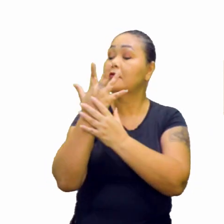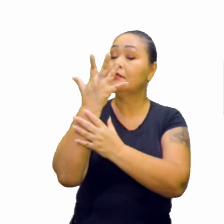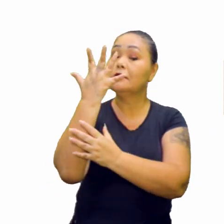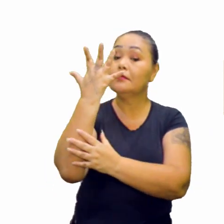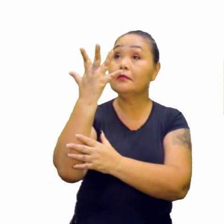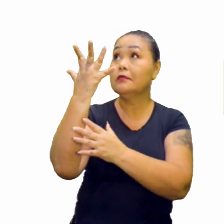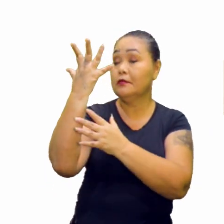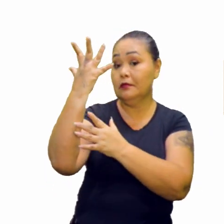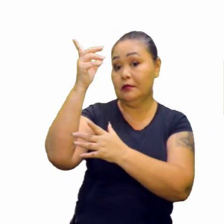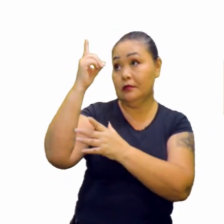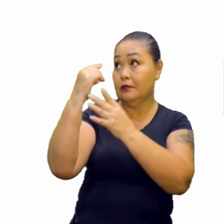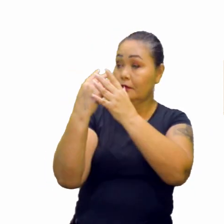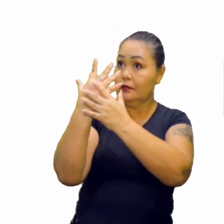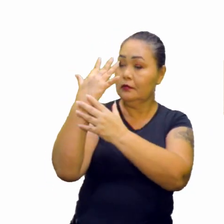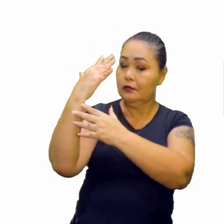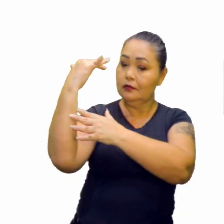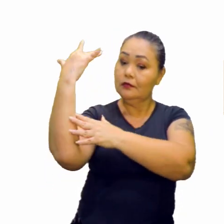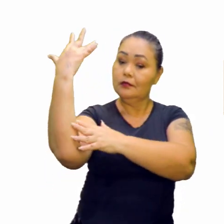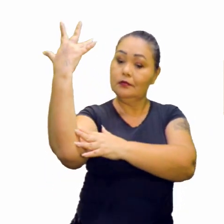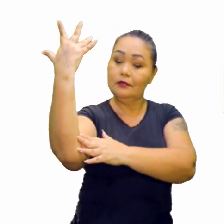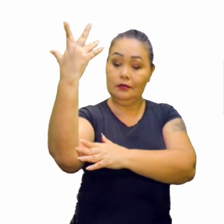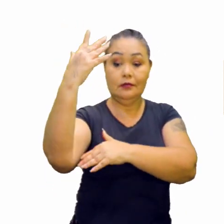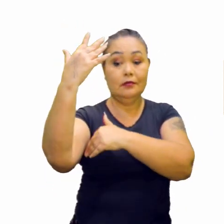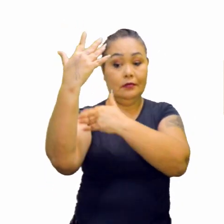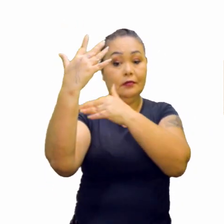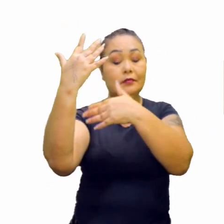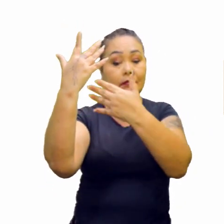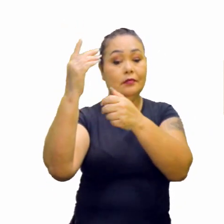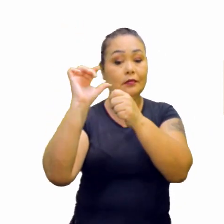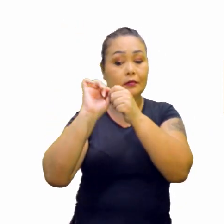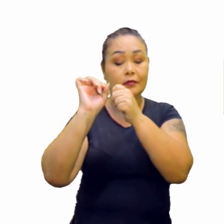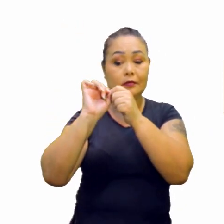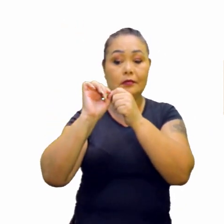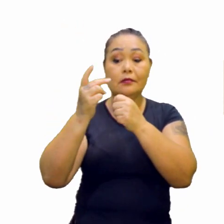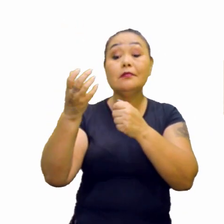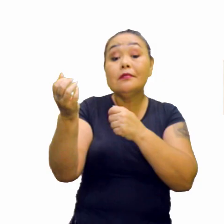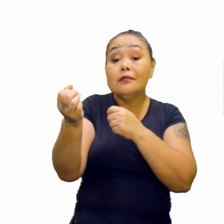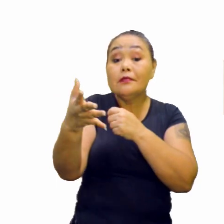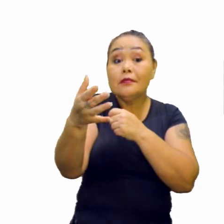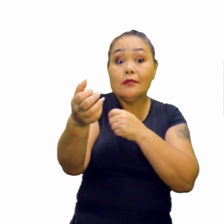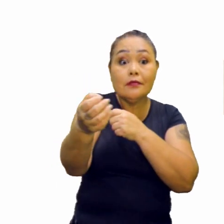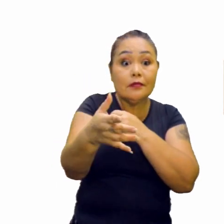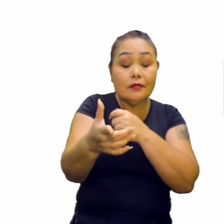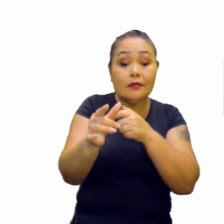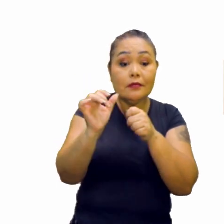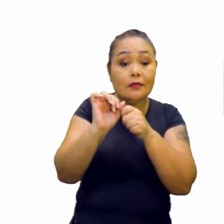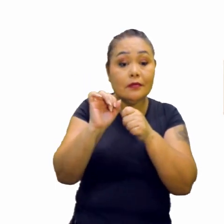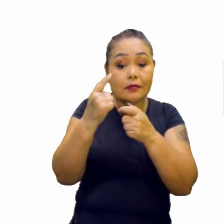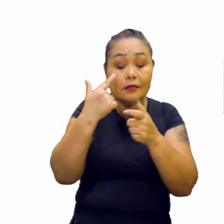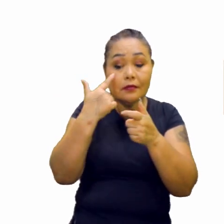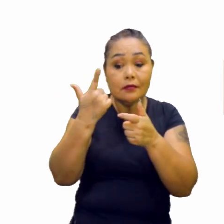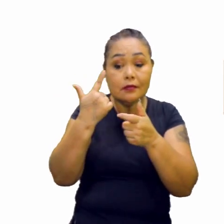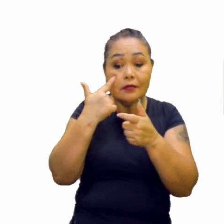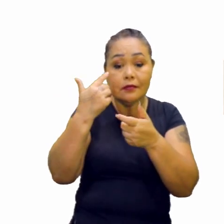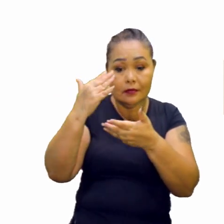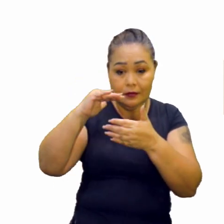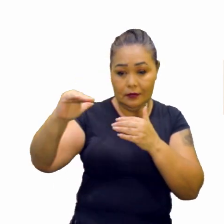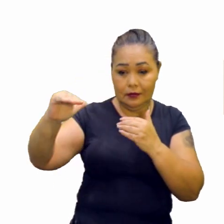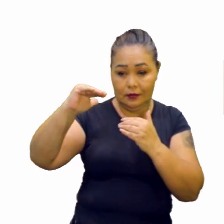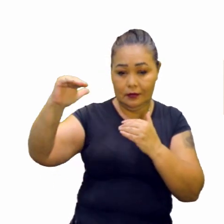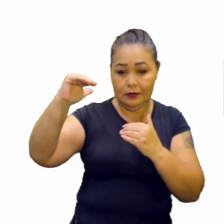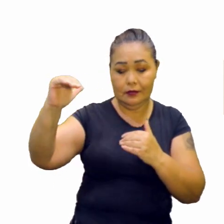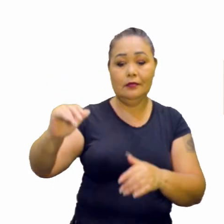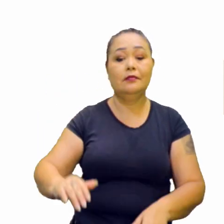elas também vão ter um processo de produção. E tem as plantas de renovação. Vamos para as estratificações? Olha